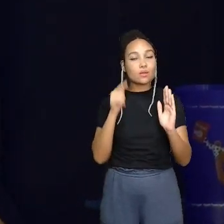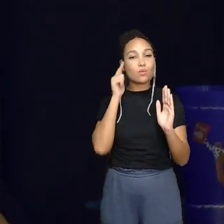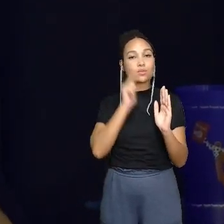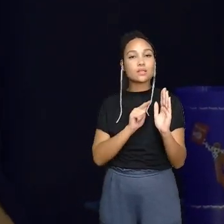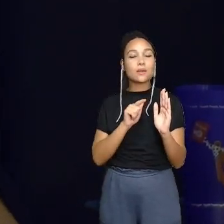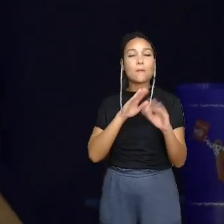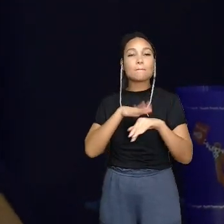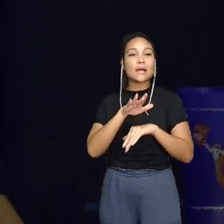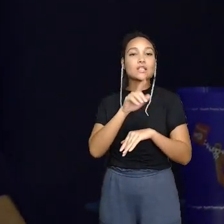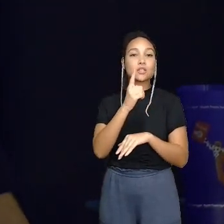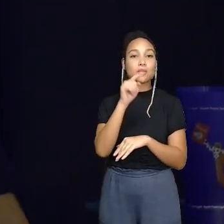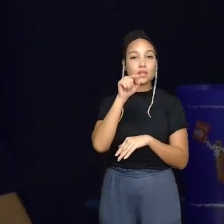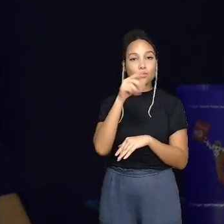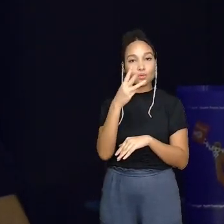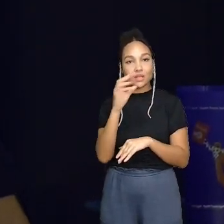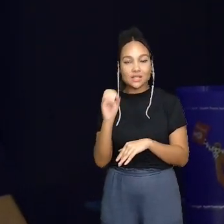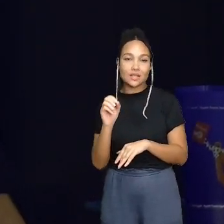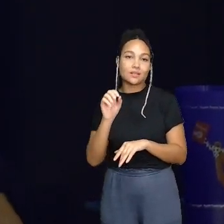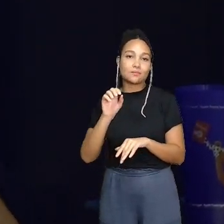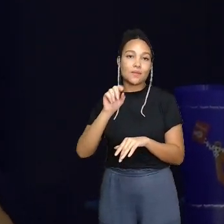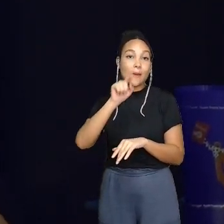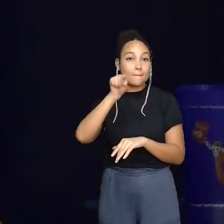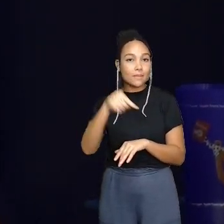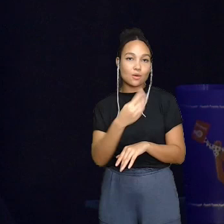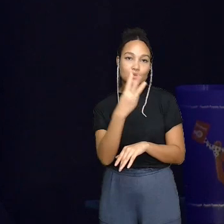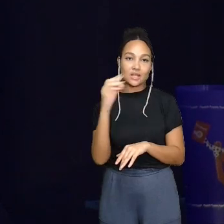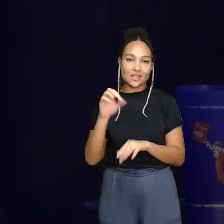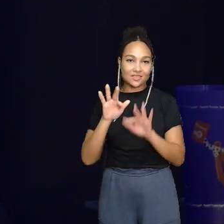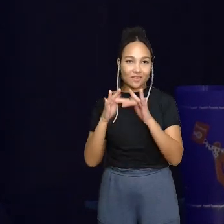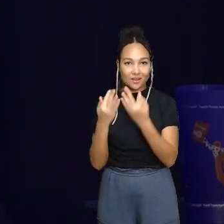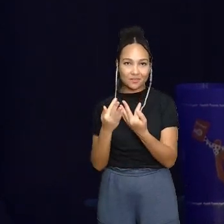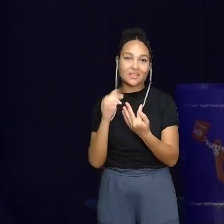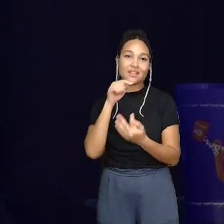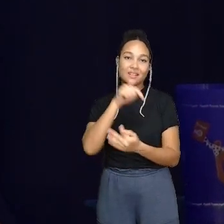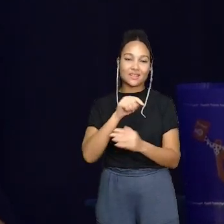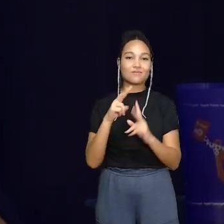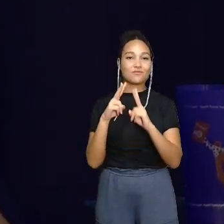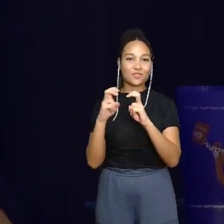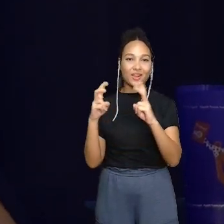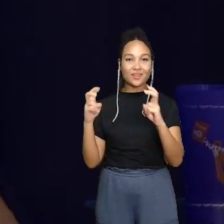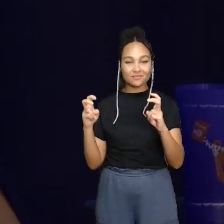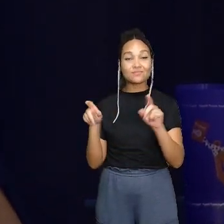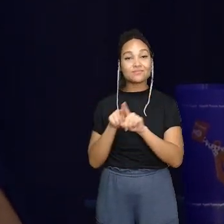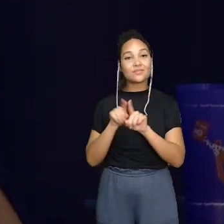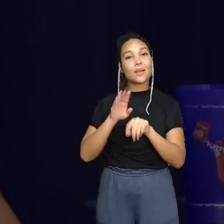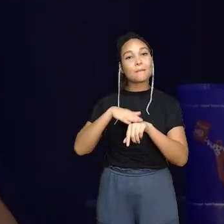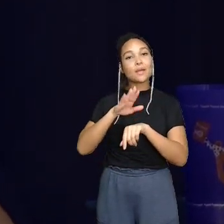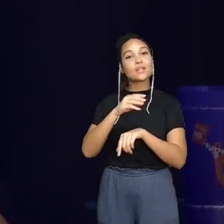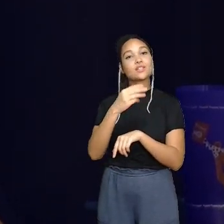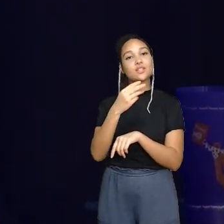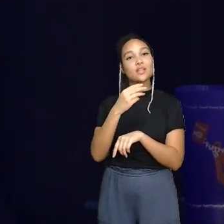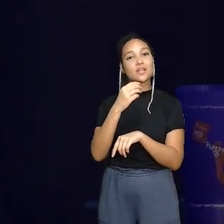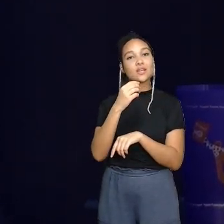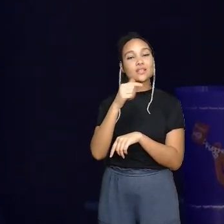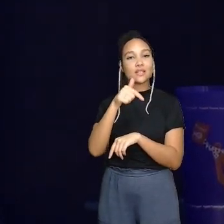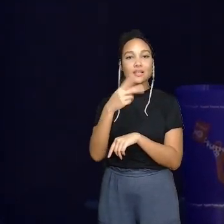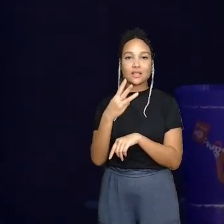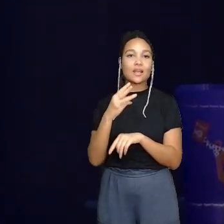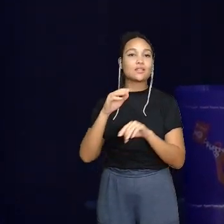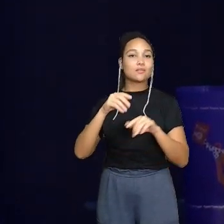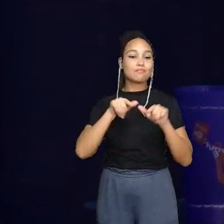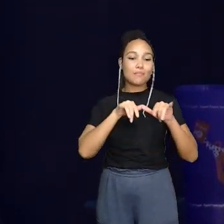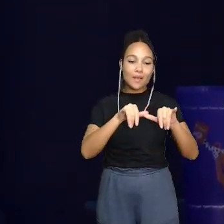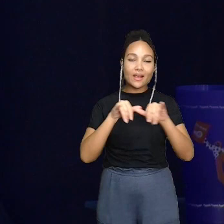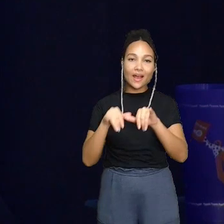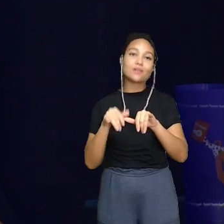de 1.300 famílias em 5 comunidades da região da Grande Florianópolis e mais de 53 comércios locais foram fortalecidos